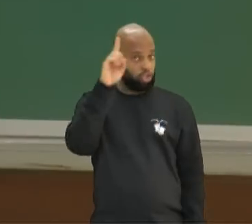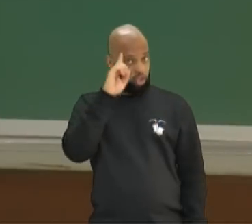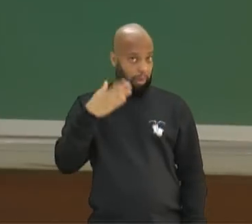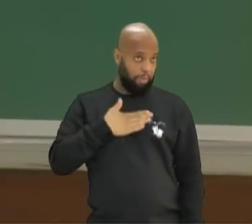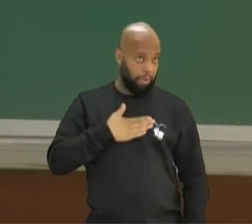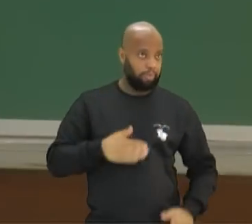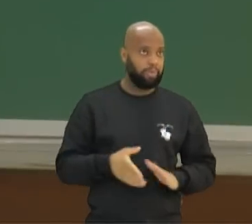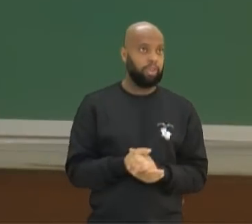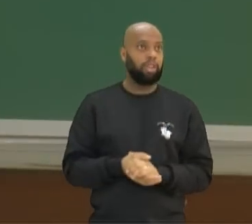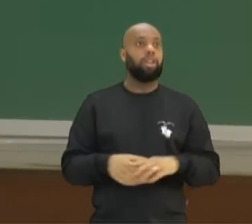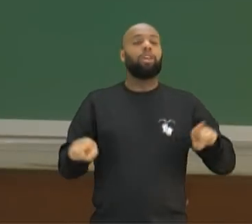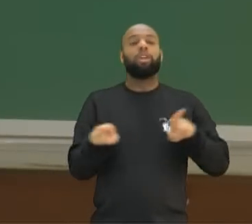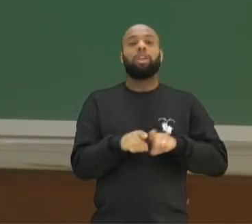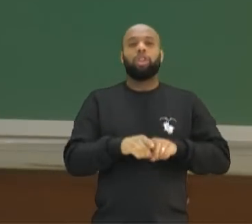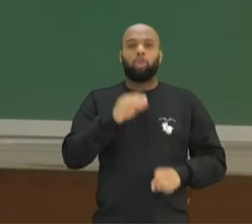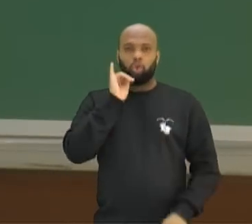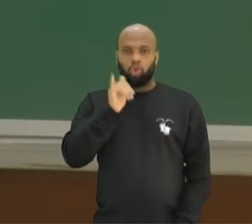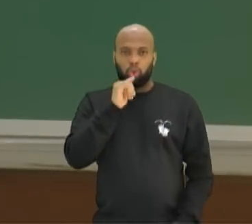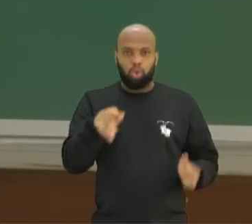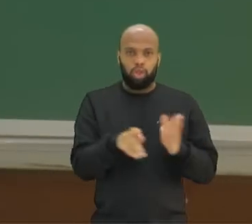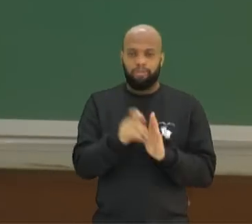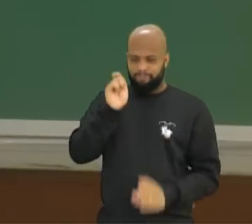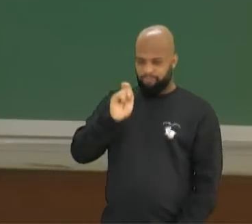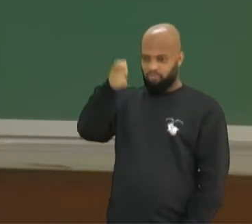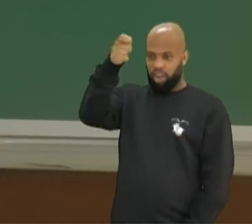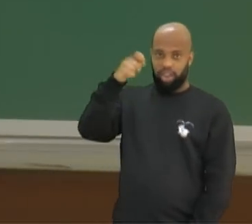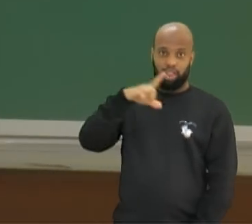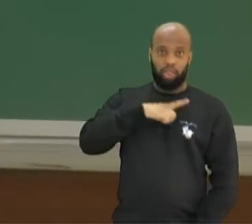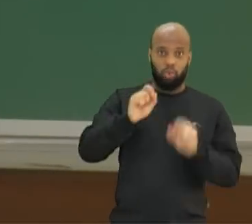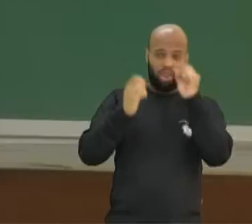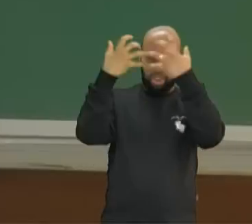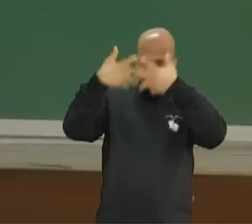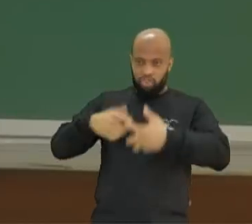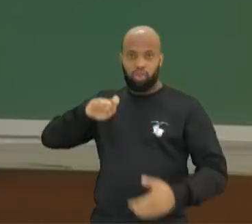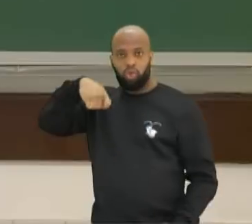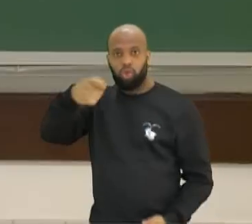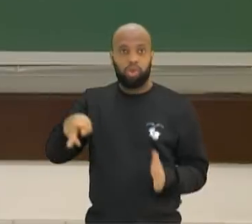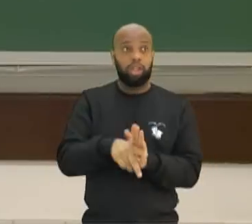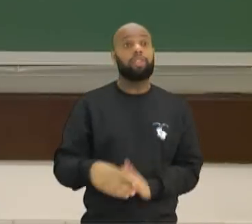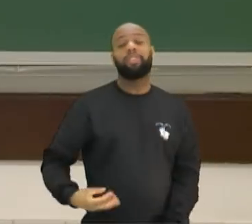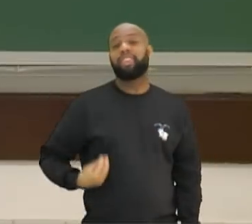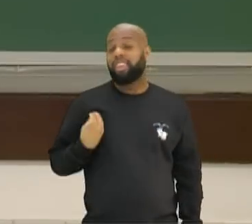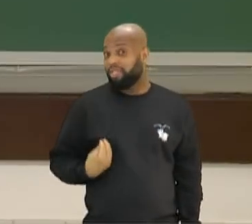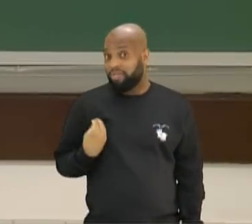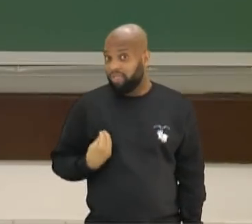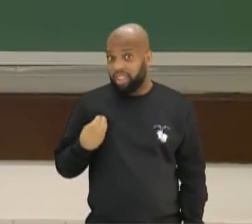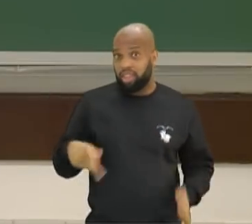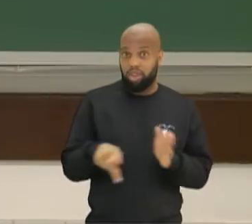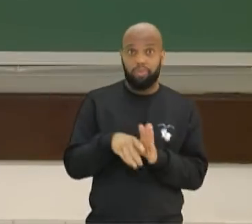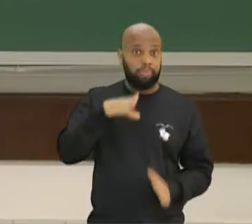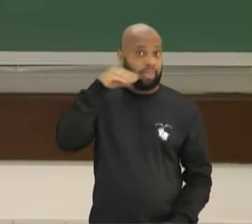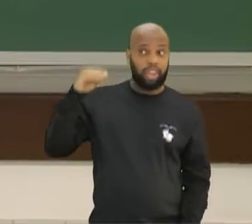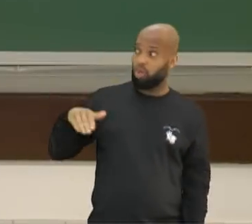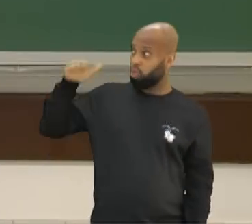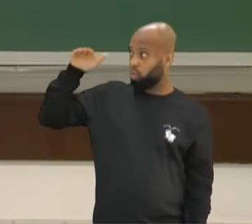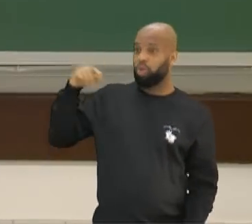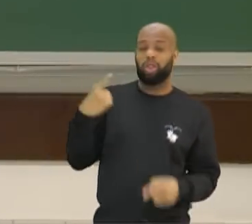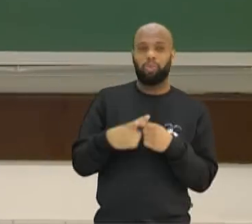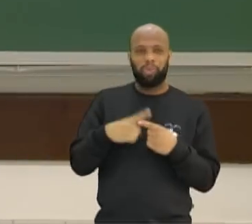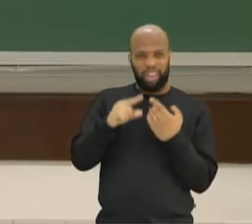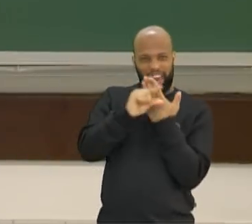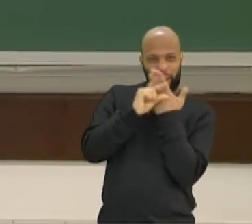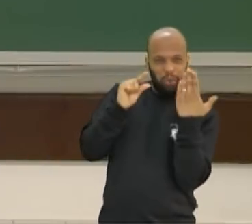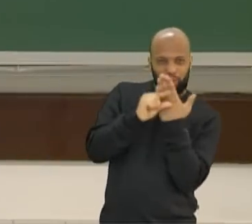dia? E os contos de fada podem trazer reflexões a respeito da vida adulta. Então, a Marina